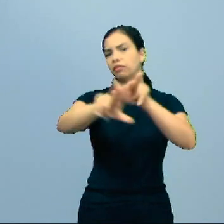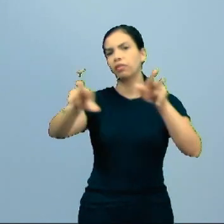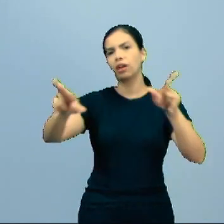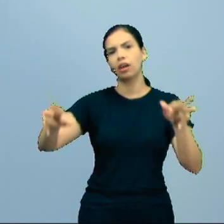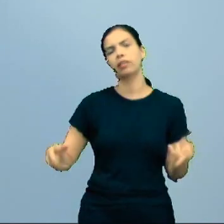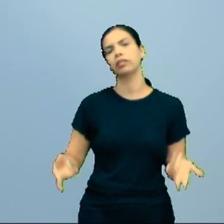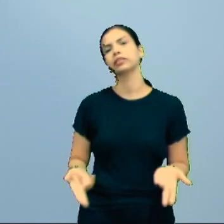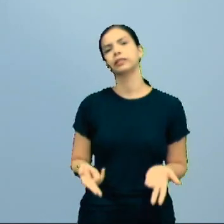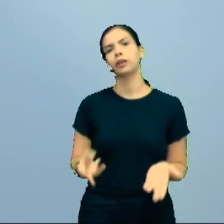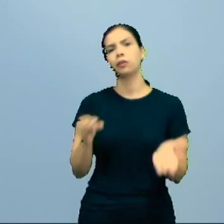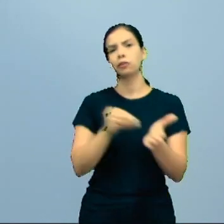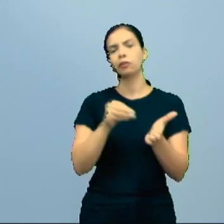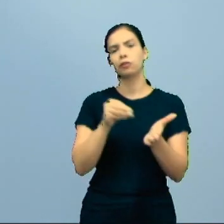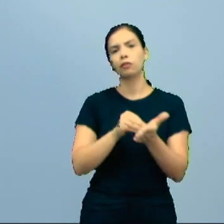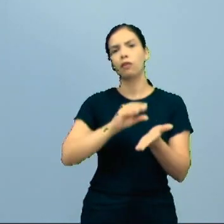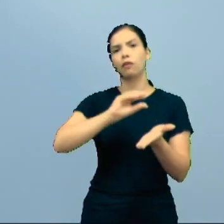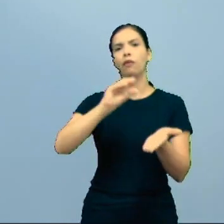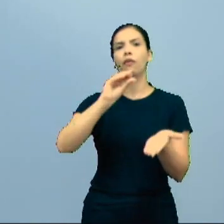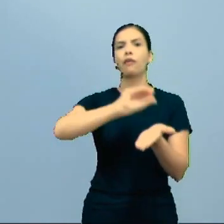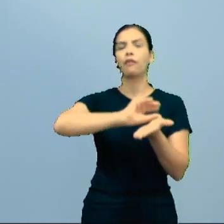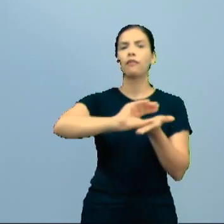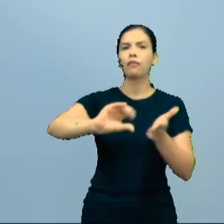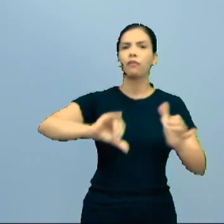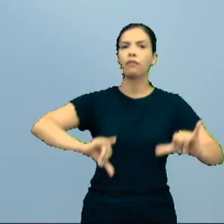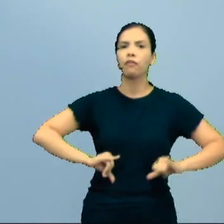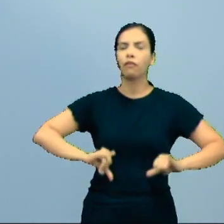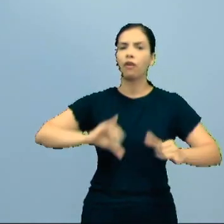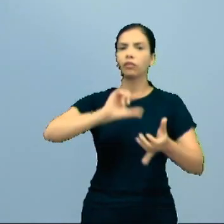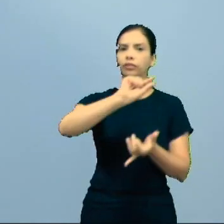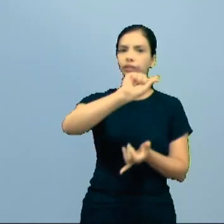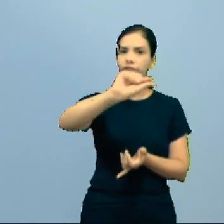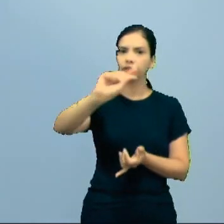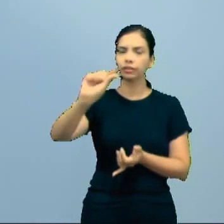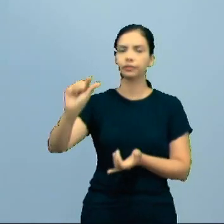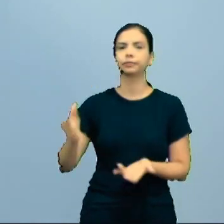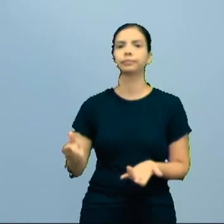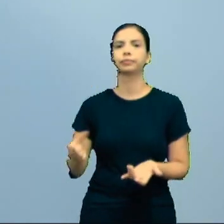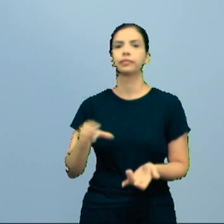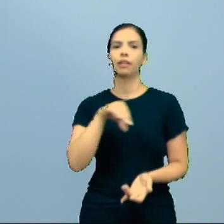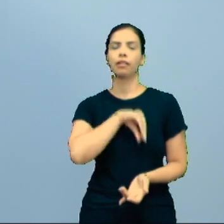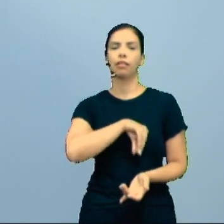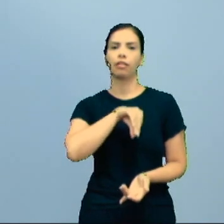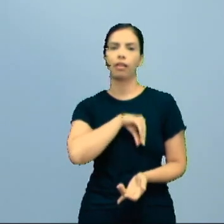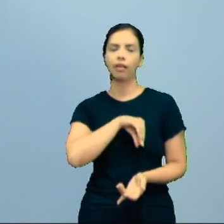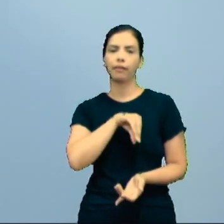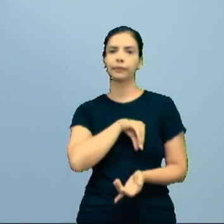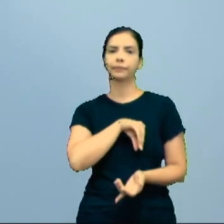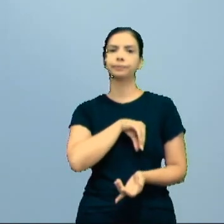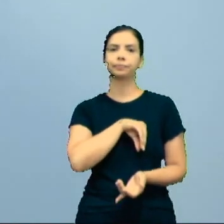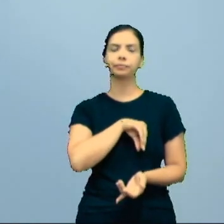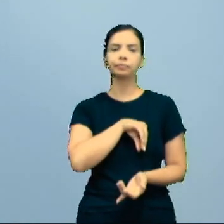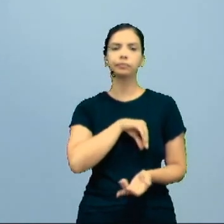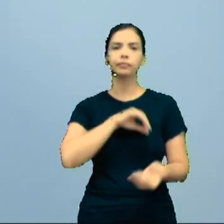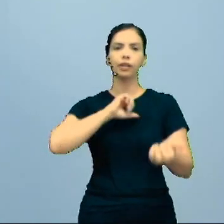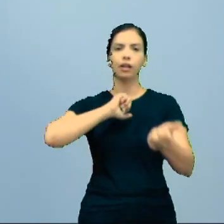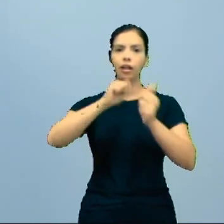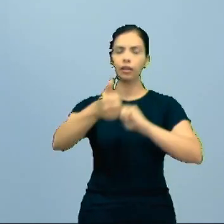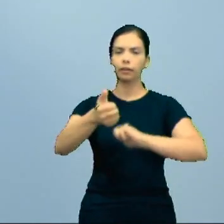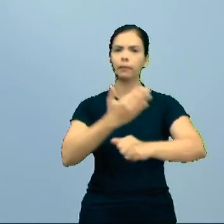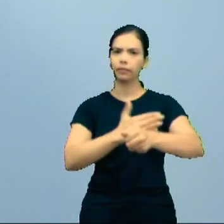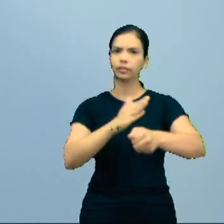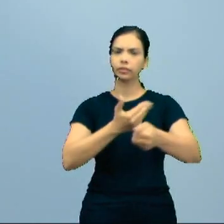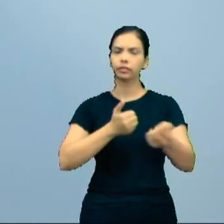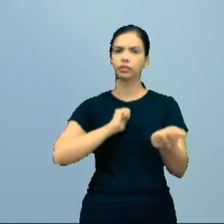também com a falta de investimentos. Salários. Por incrível que pareça, a maioria dos atletas profissionais sofrem